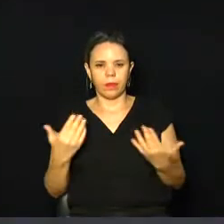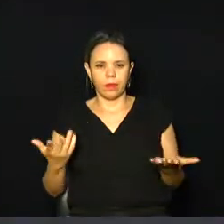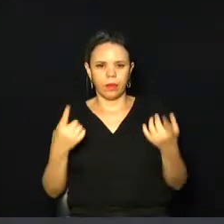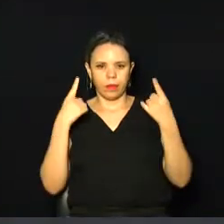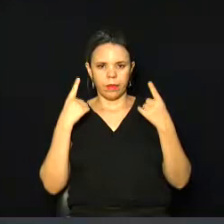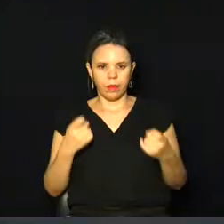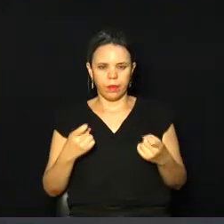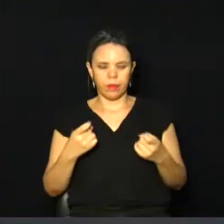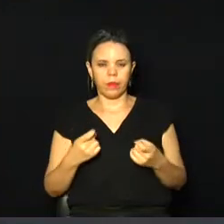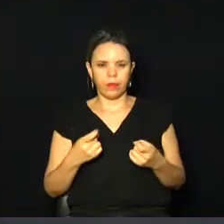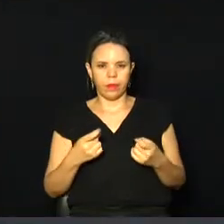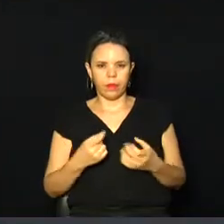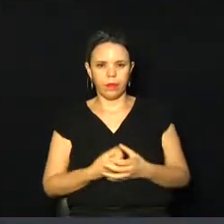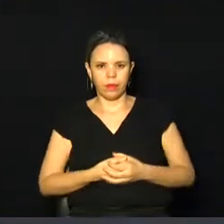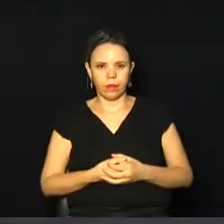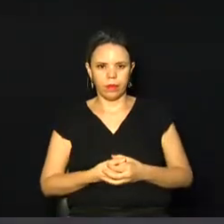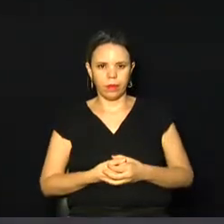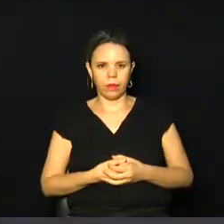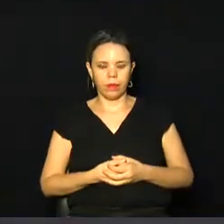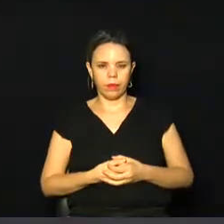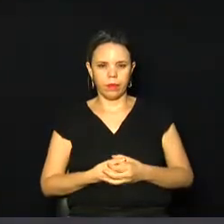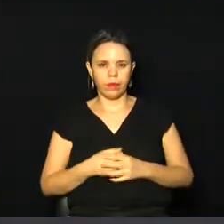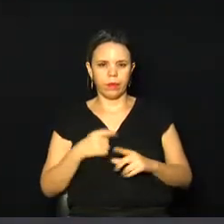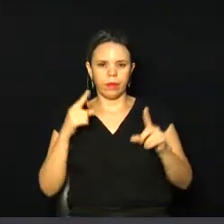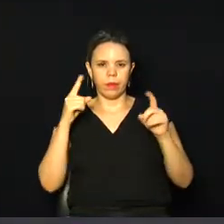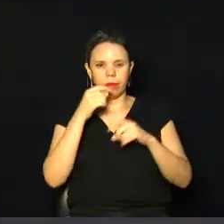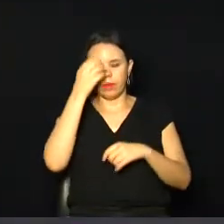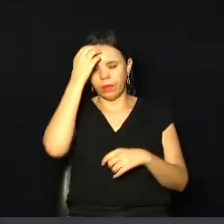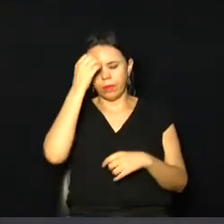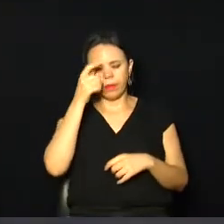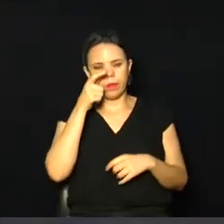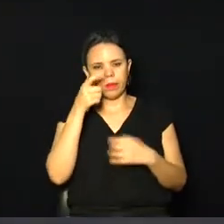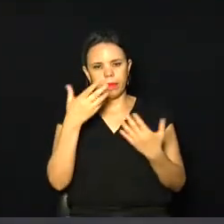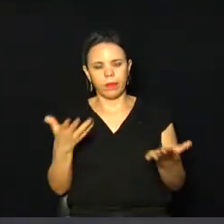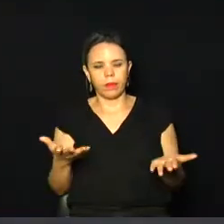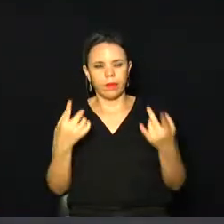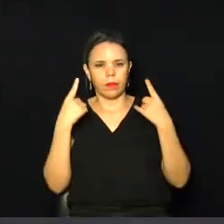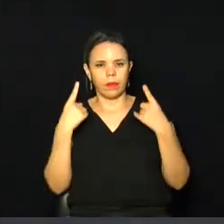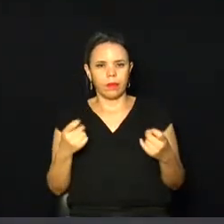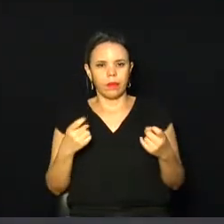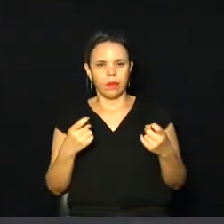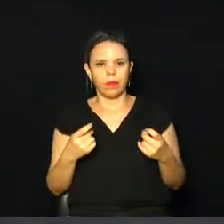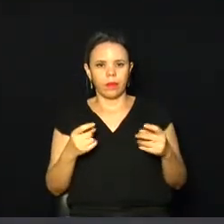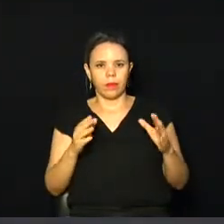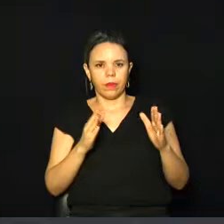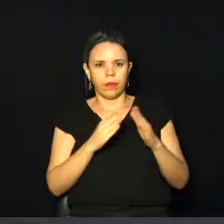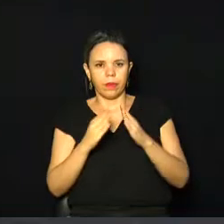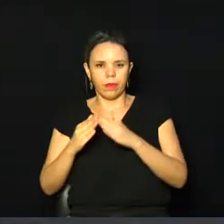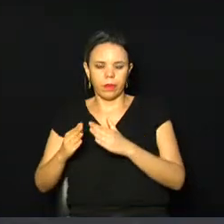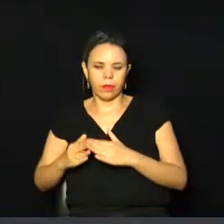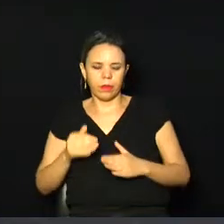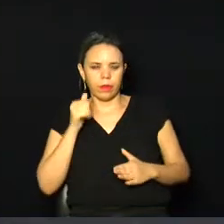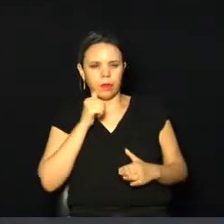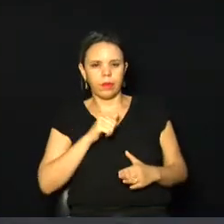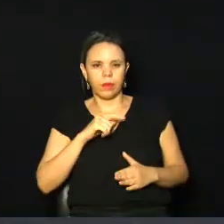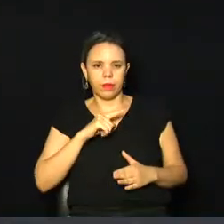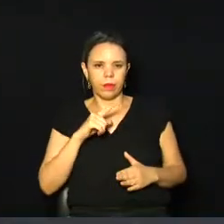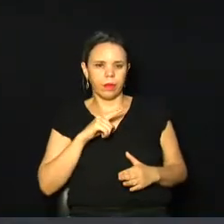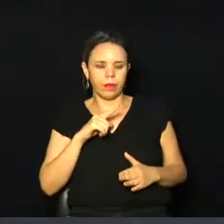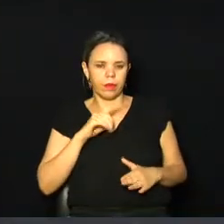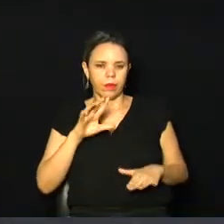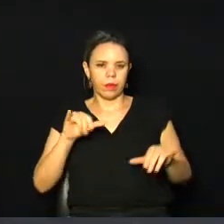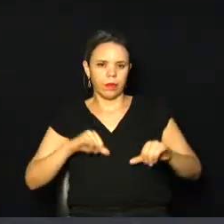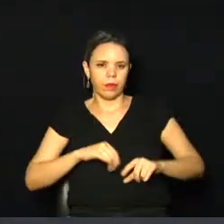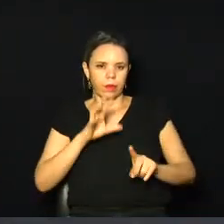violência patrimonial, que dificilmente se ouve, né? Uma violência patrimonial. A mulher, ela às vezes sofre